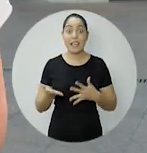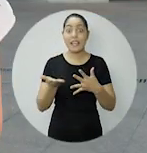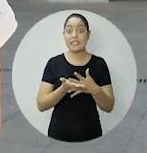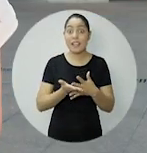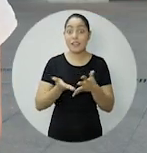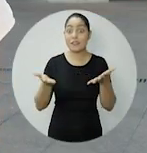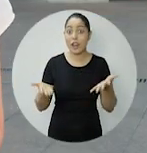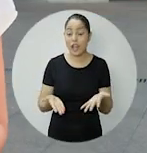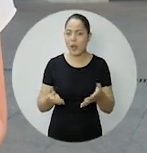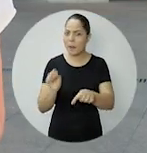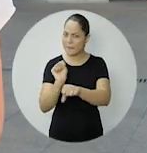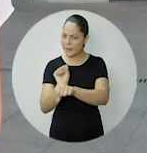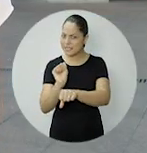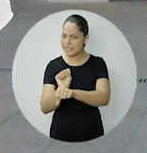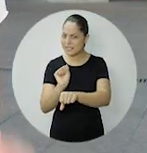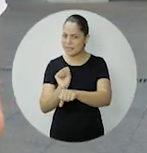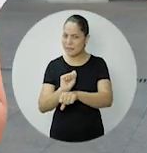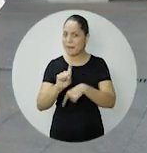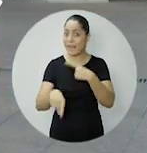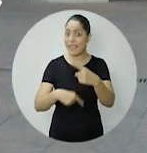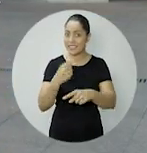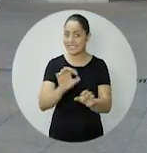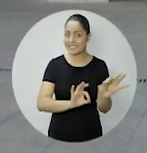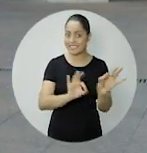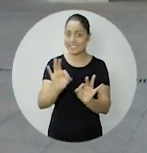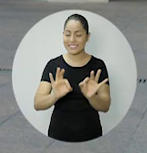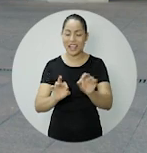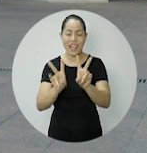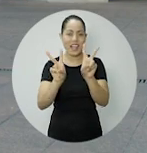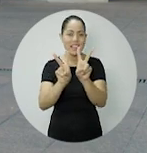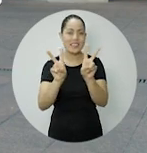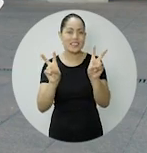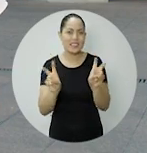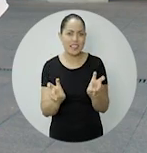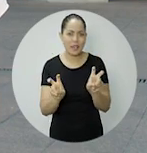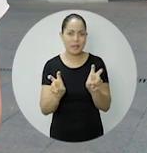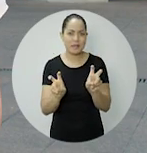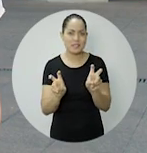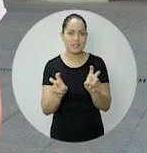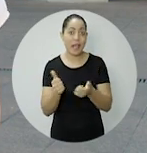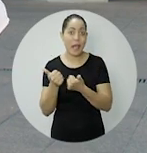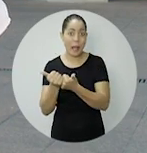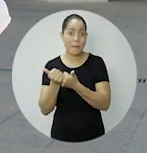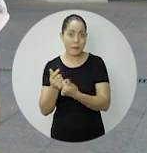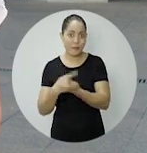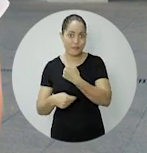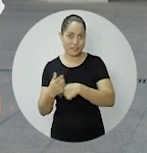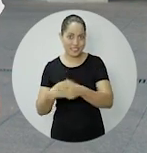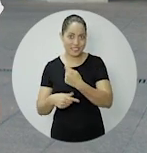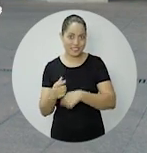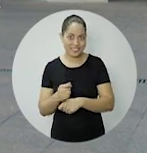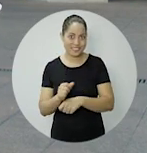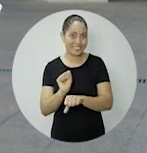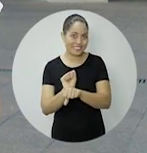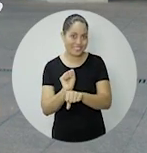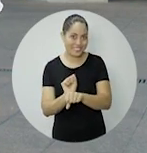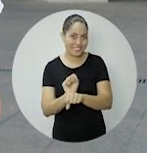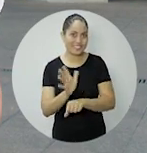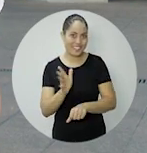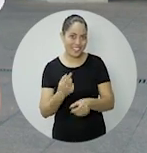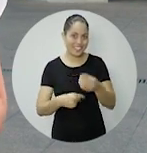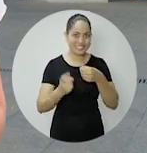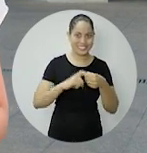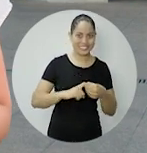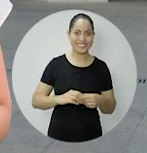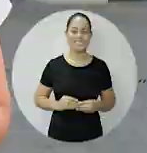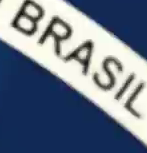hora do intervalo, mas não saia daí, porque no segundo bloco do programa nós vamos falar um pouquinho sobre as caixas de assistência. Não perca,